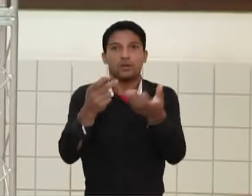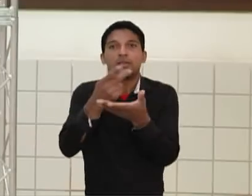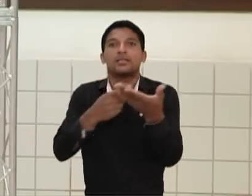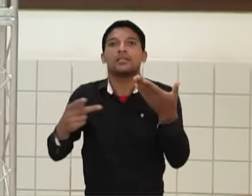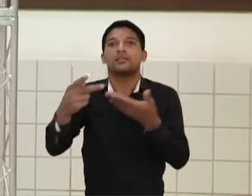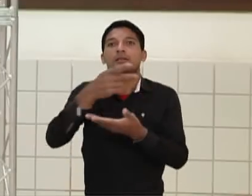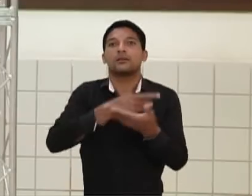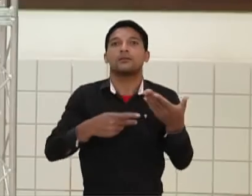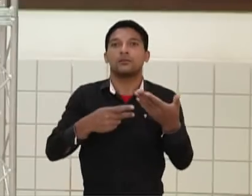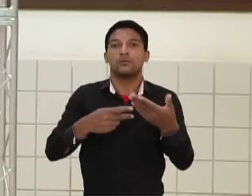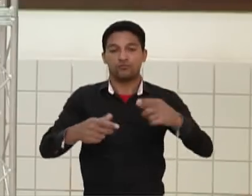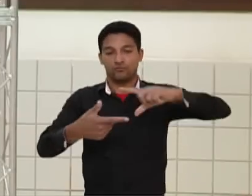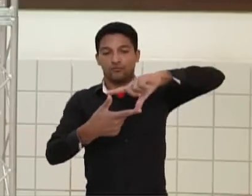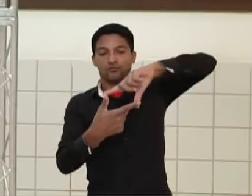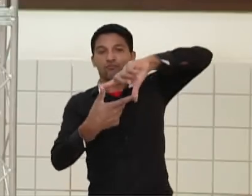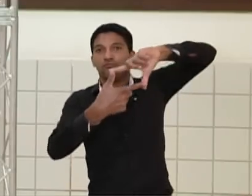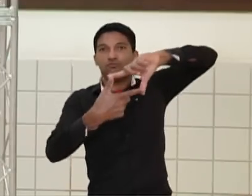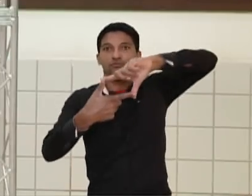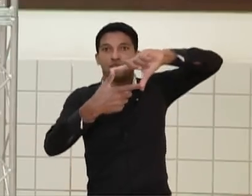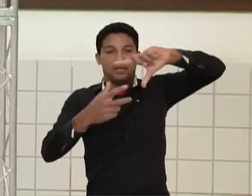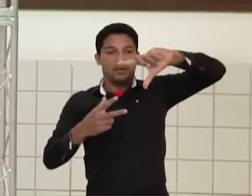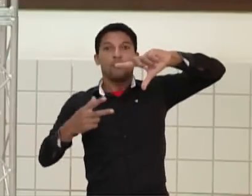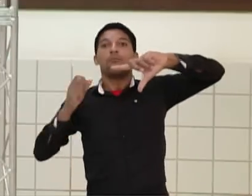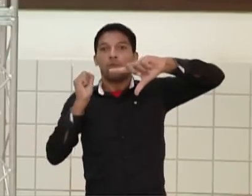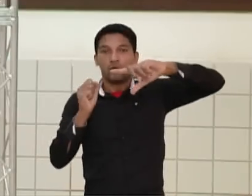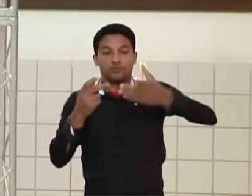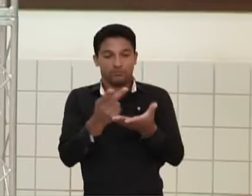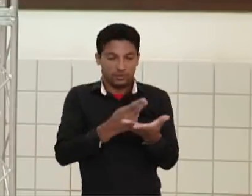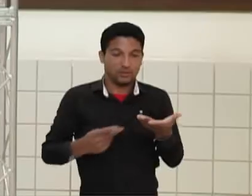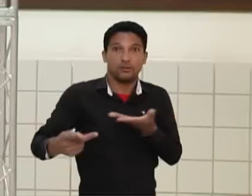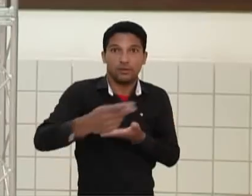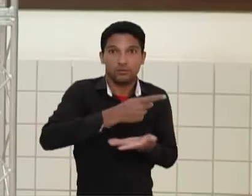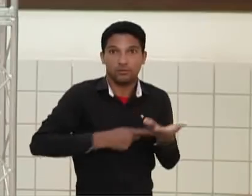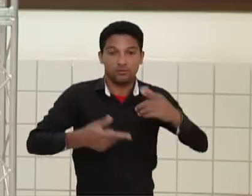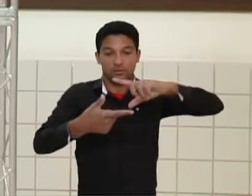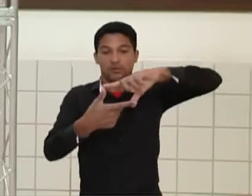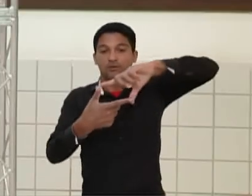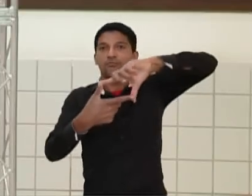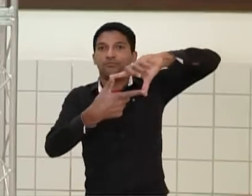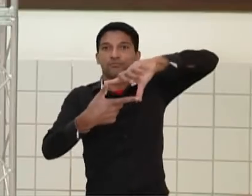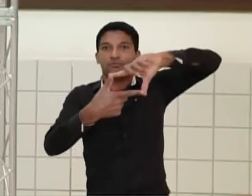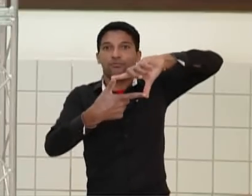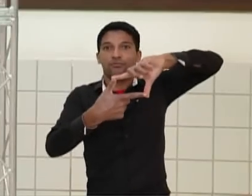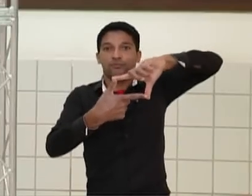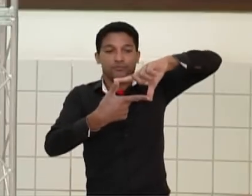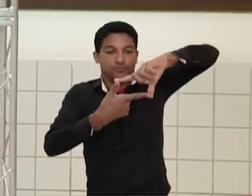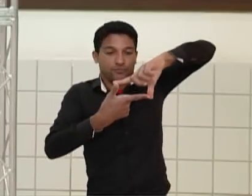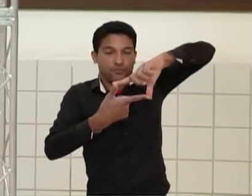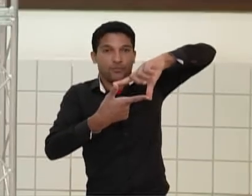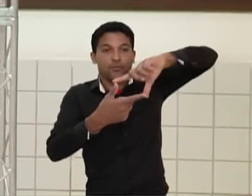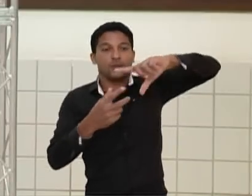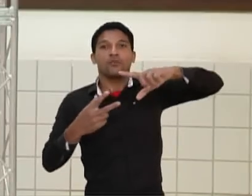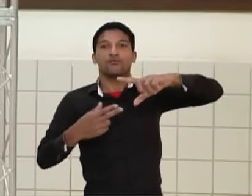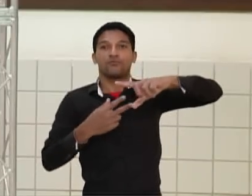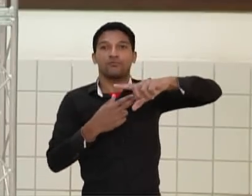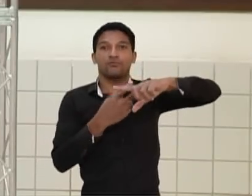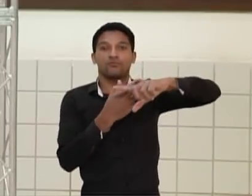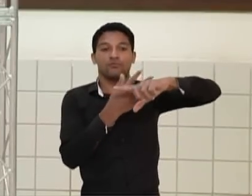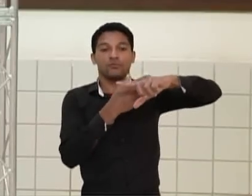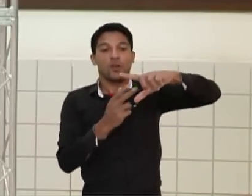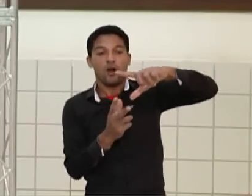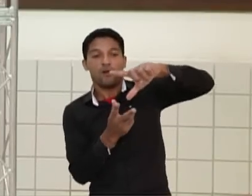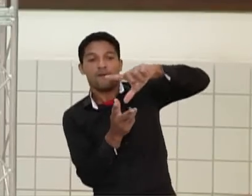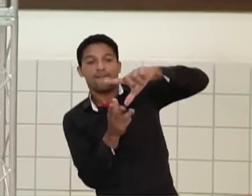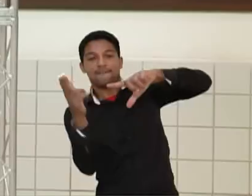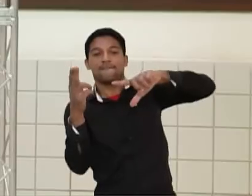esse paralelogramo, corta ali no meio, no primeiro caso, né, dos ângulos, corta ele no meio ali pela diagonal,